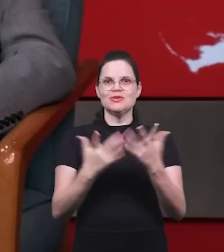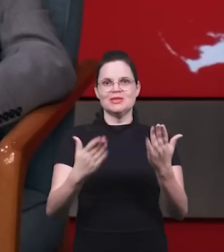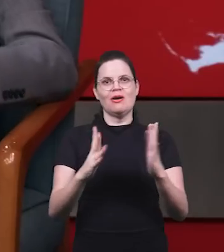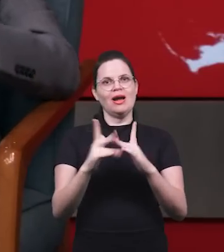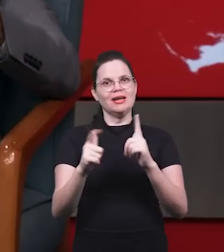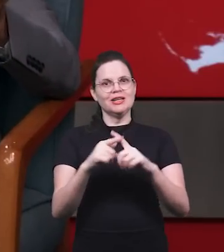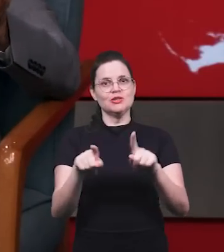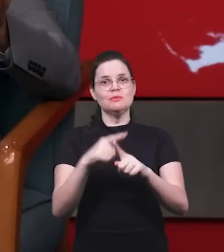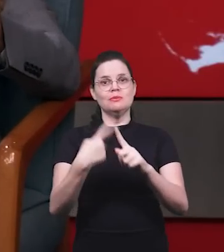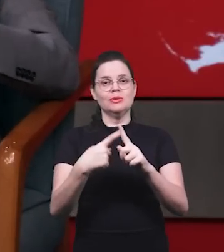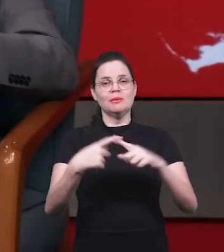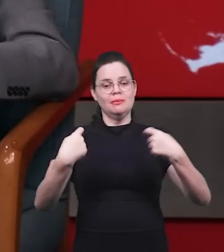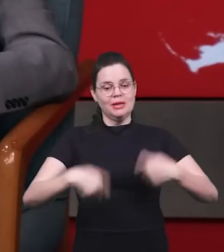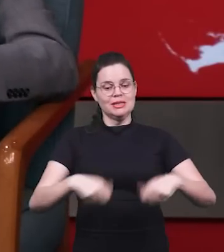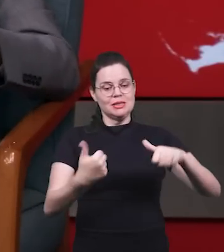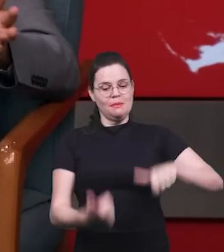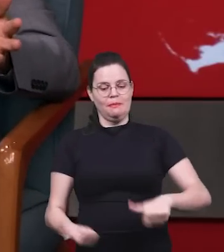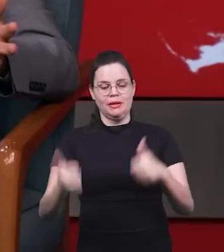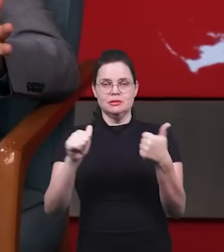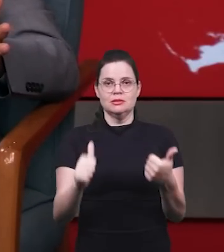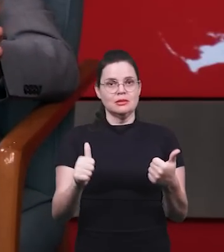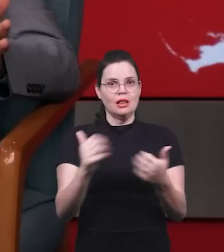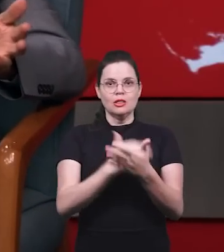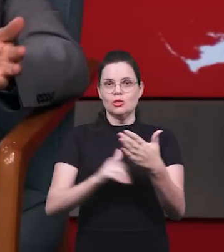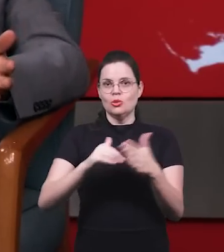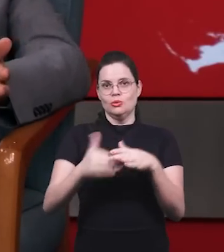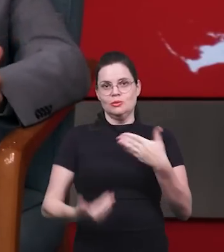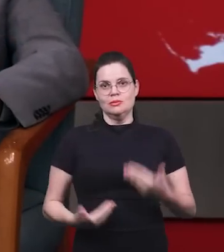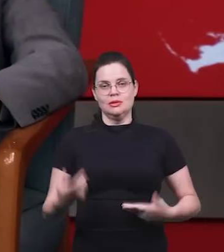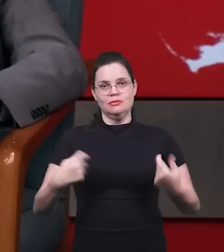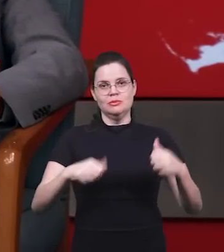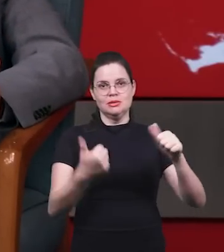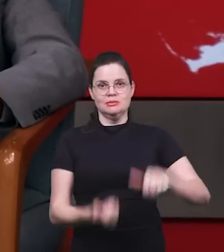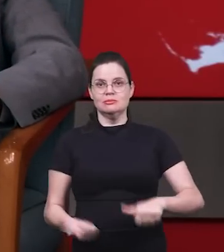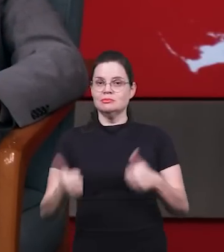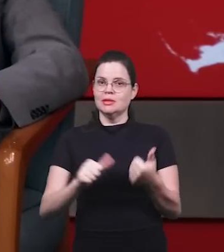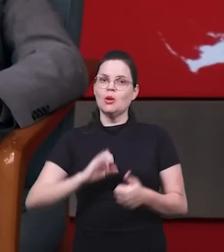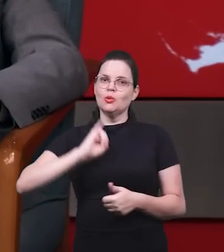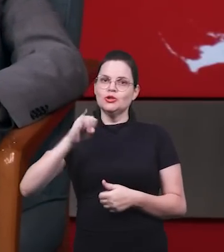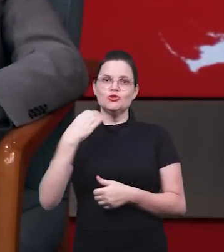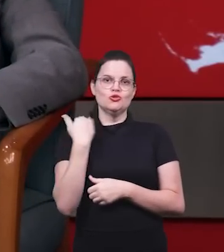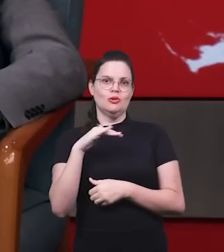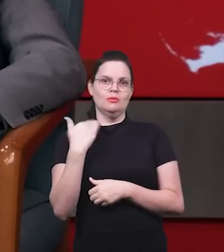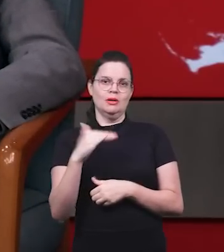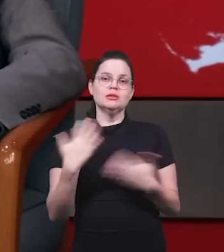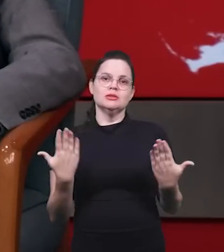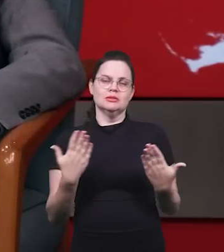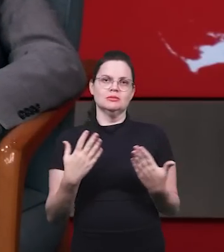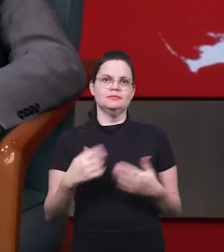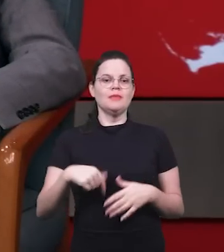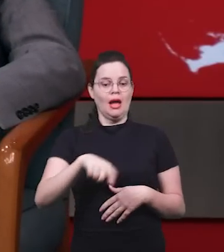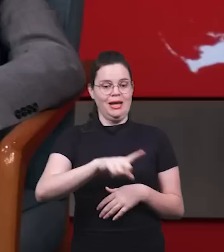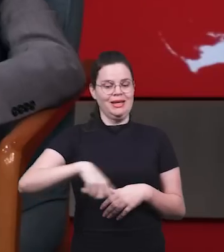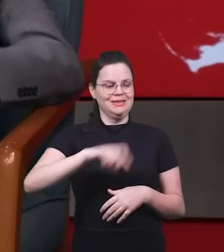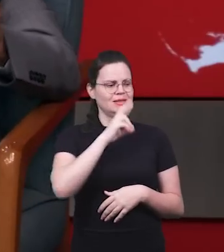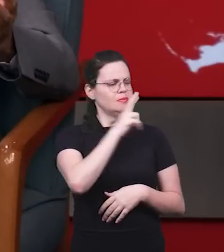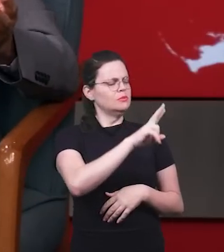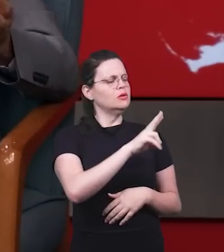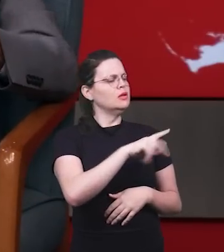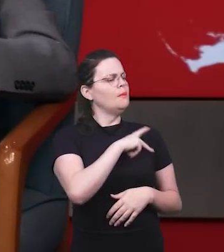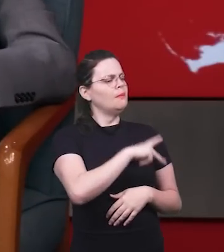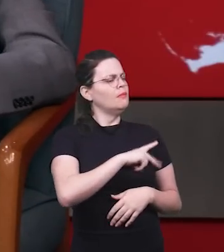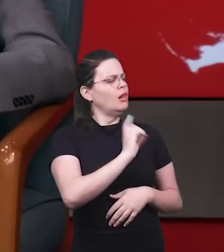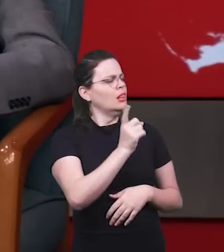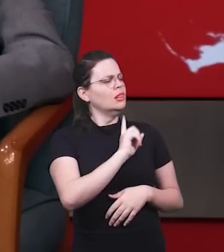nas águas. Então, Paulo diz, João batizou nas águas,